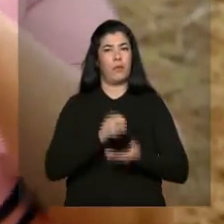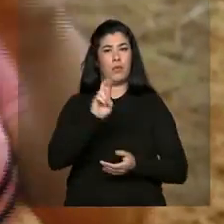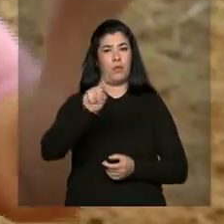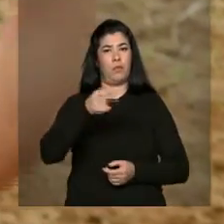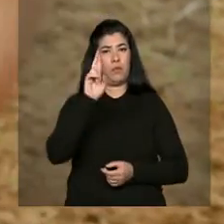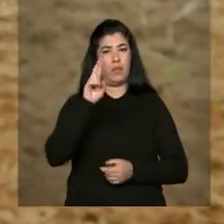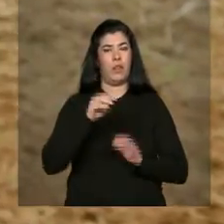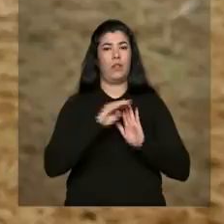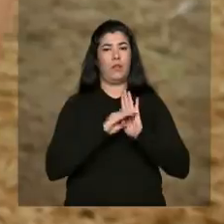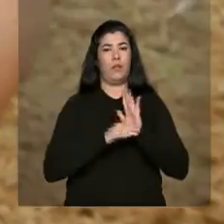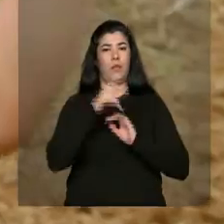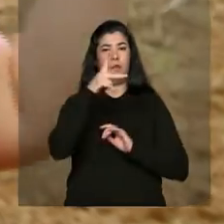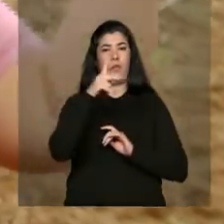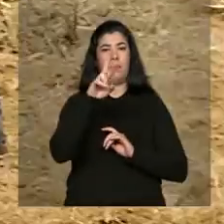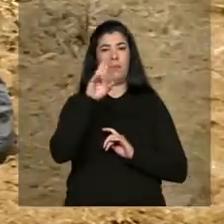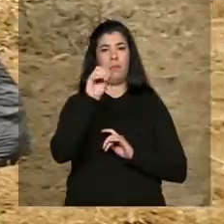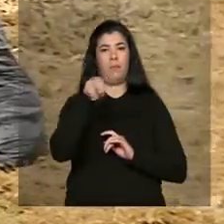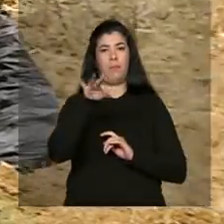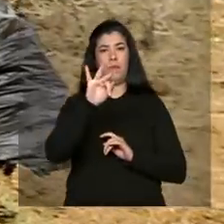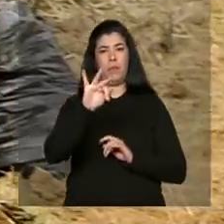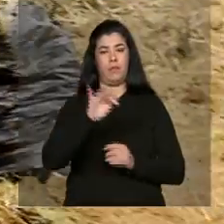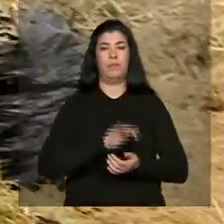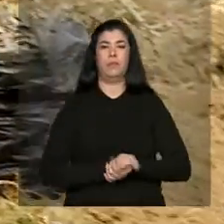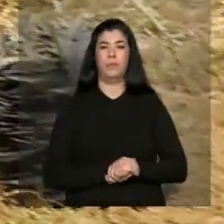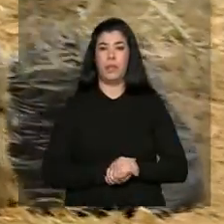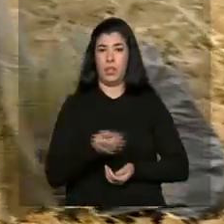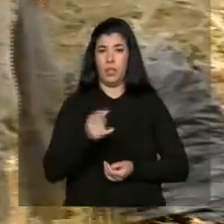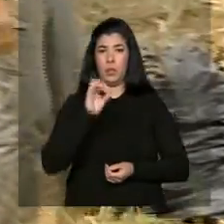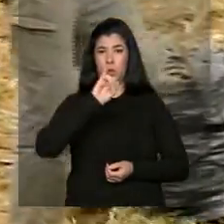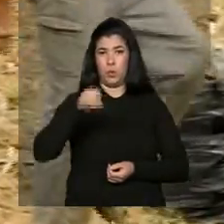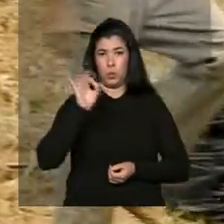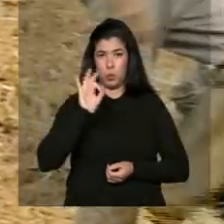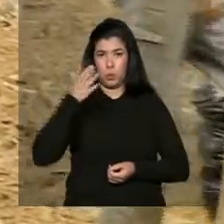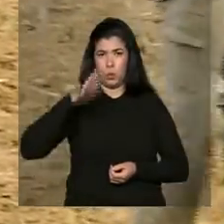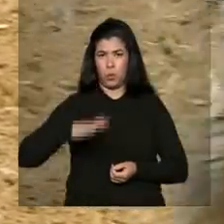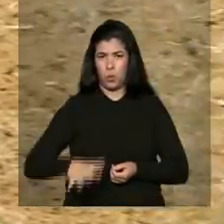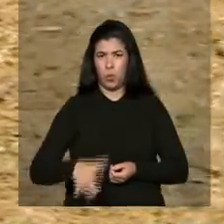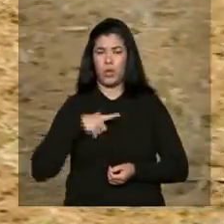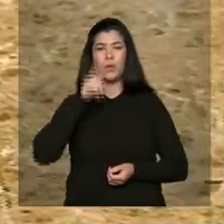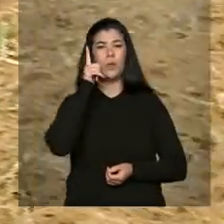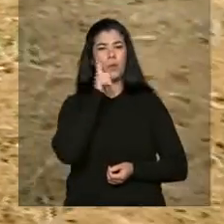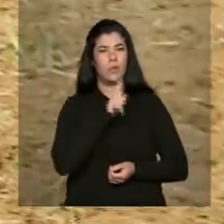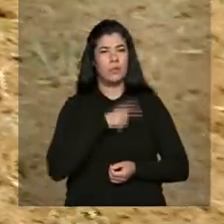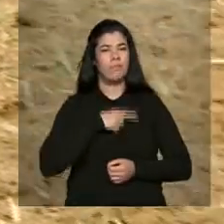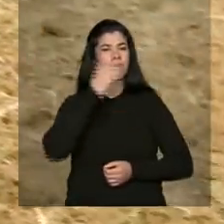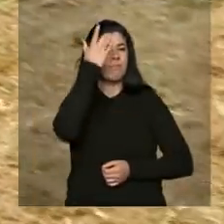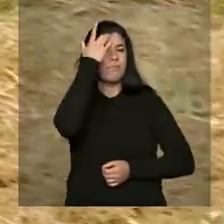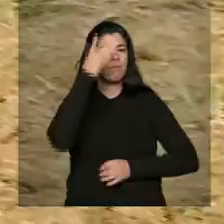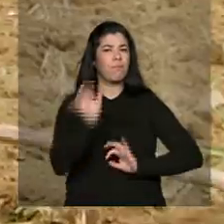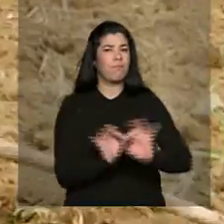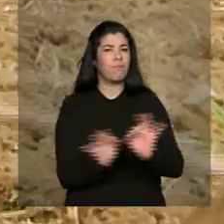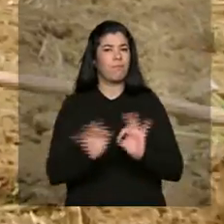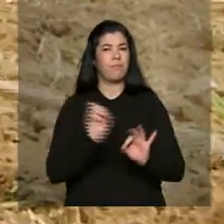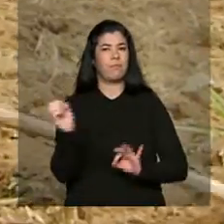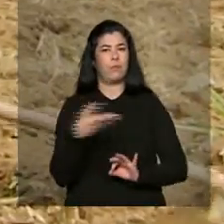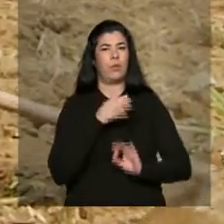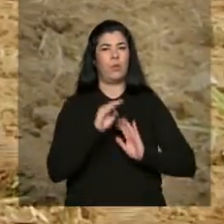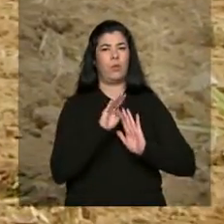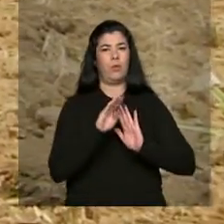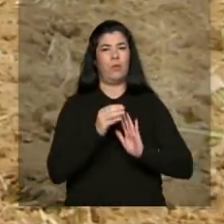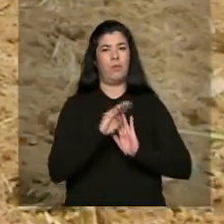Programa Nacional de Fortalecimento da Agricultura Familiar. Com juros mais baixos, ficou mais fácil estruturar a nova